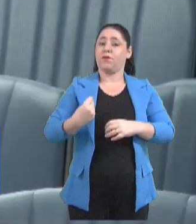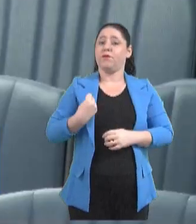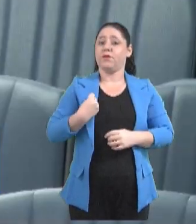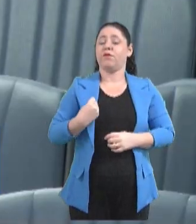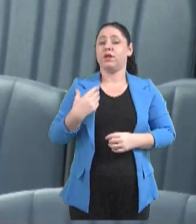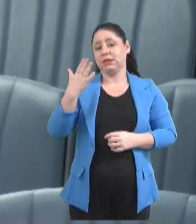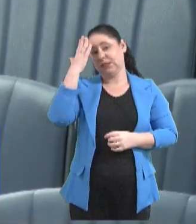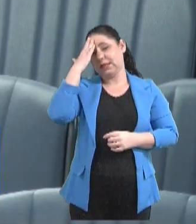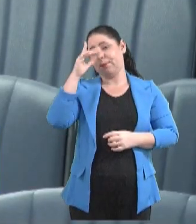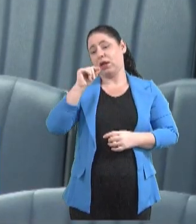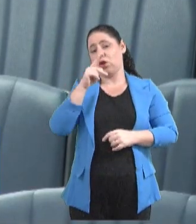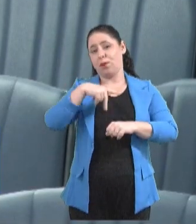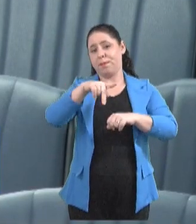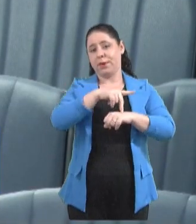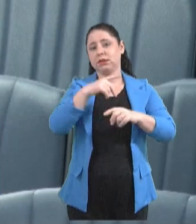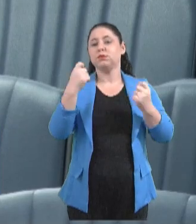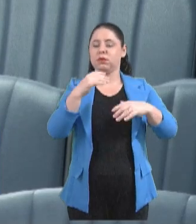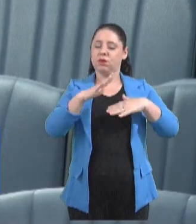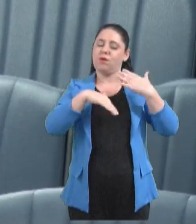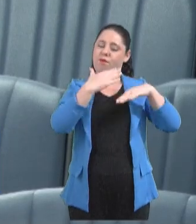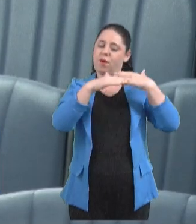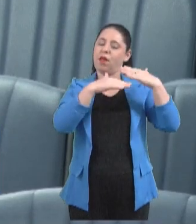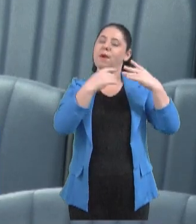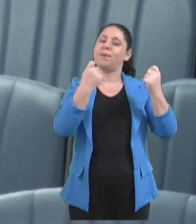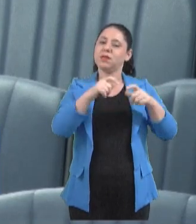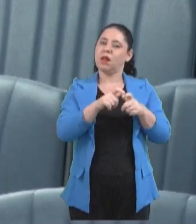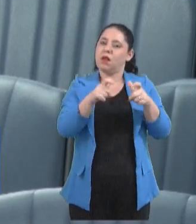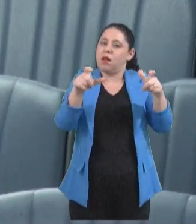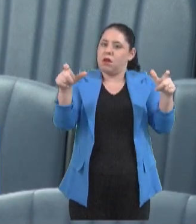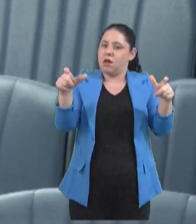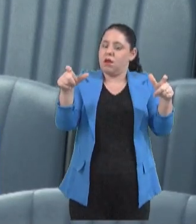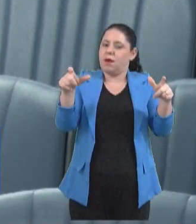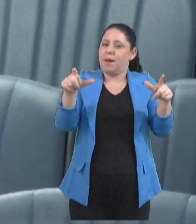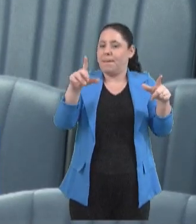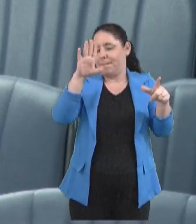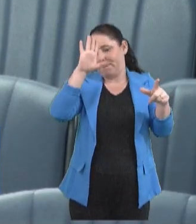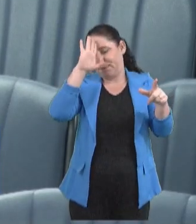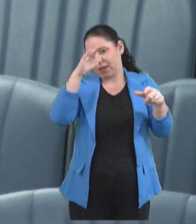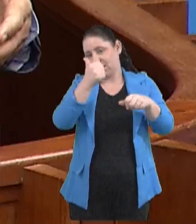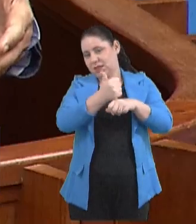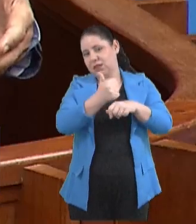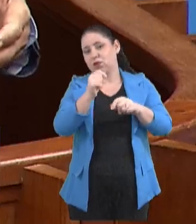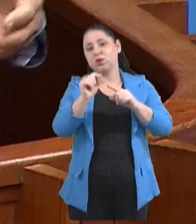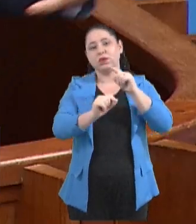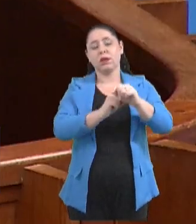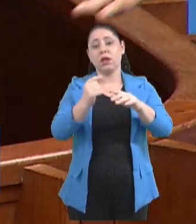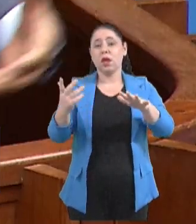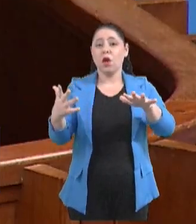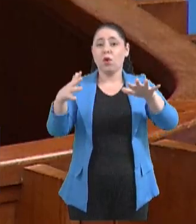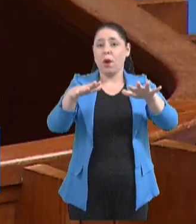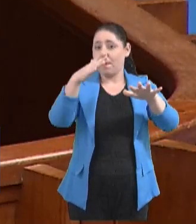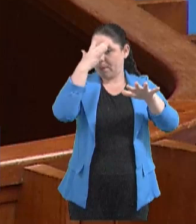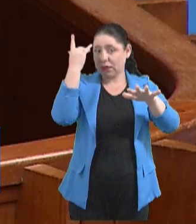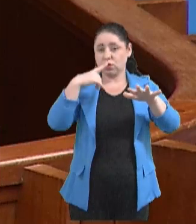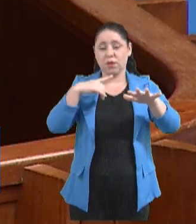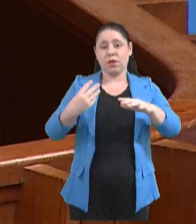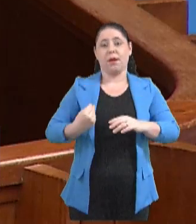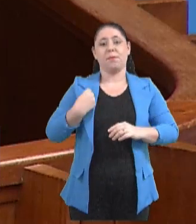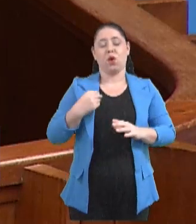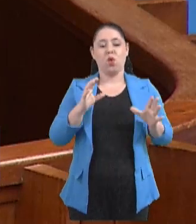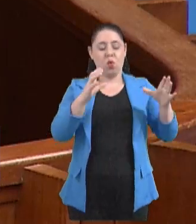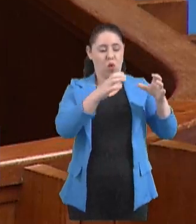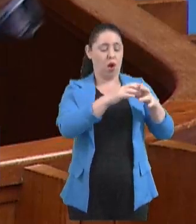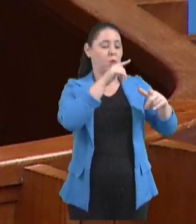viver, saber que o país precisa desenvolver, crescer, e precisa de incluir as pessoas no setor